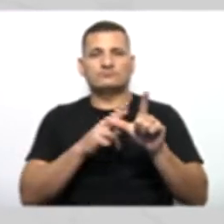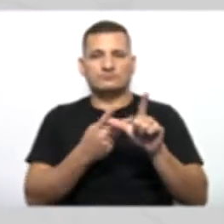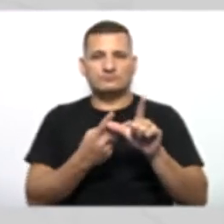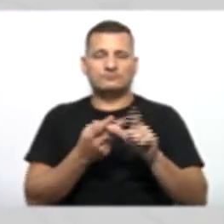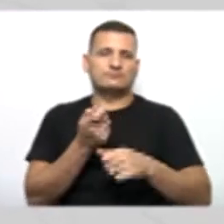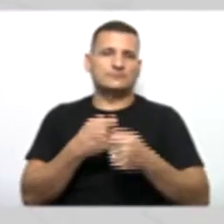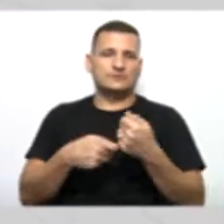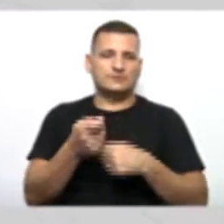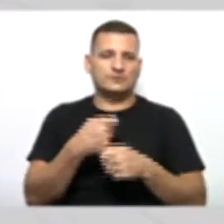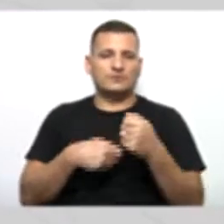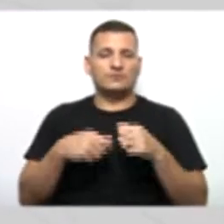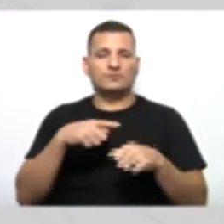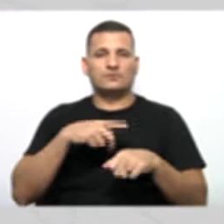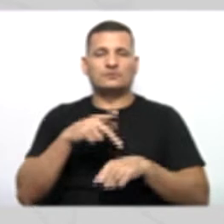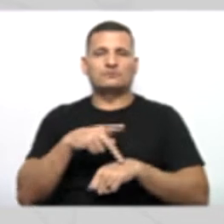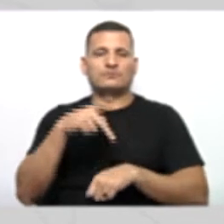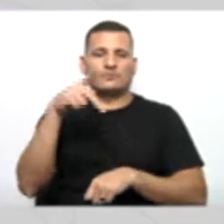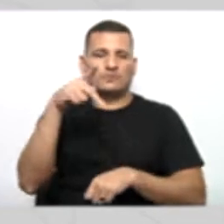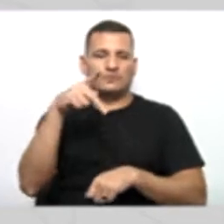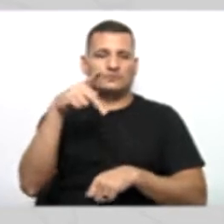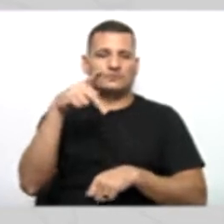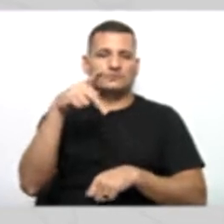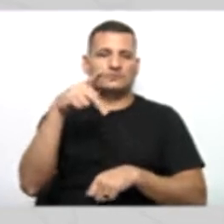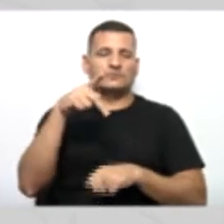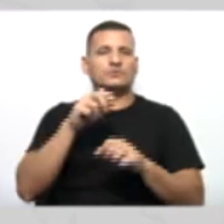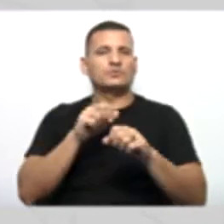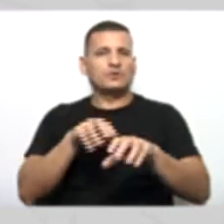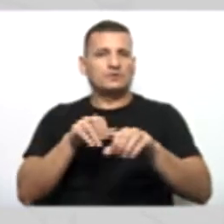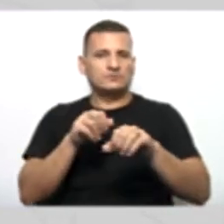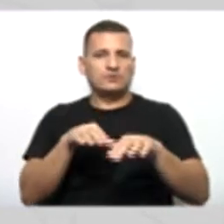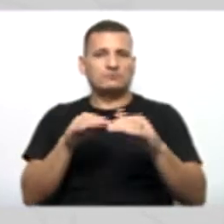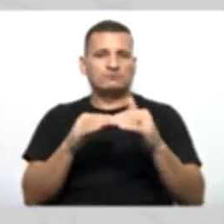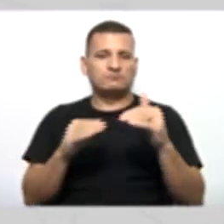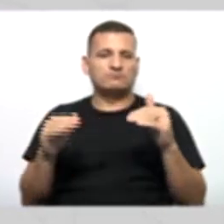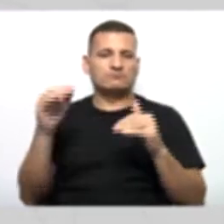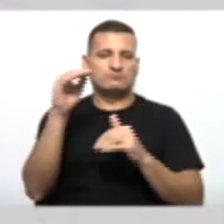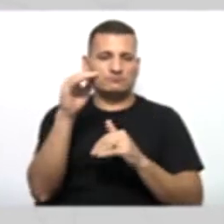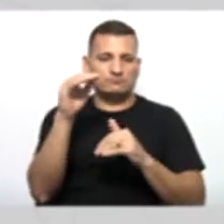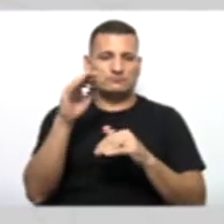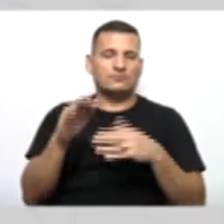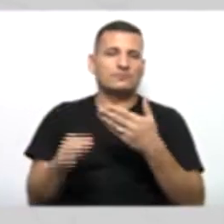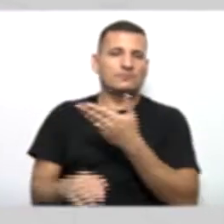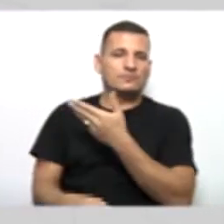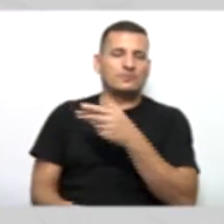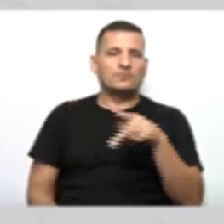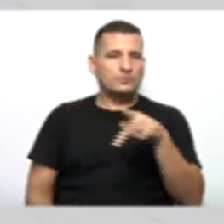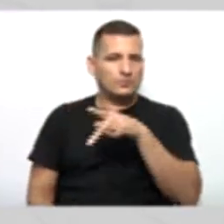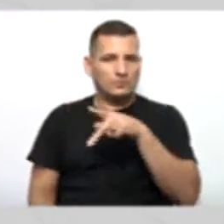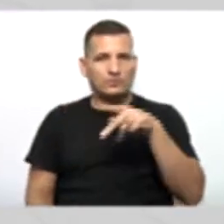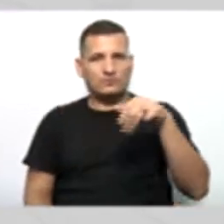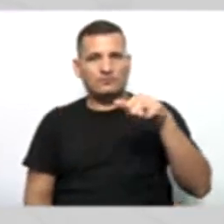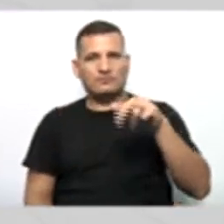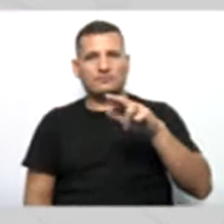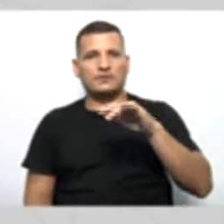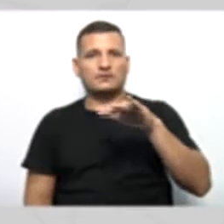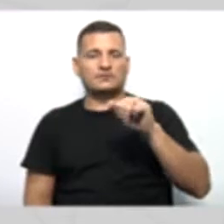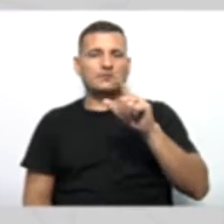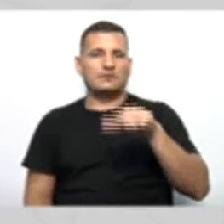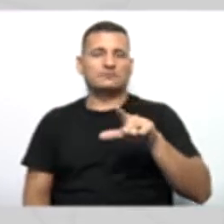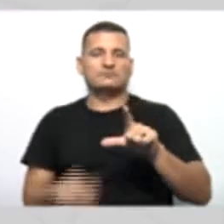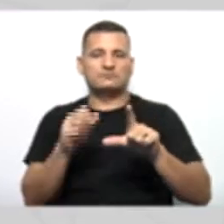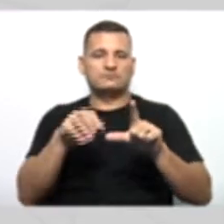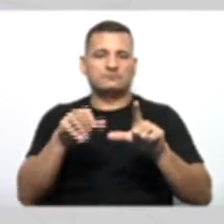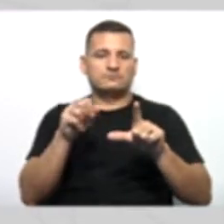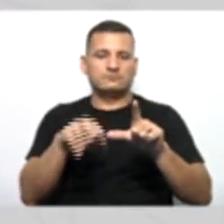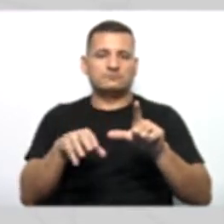tenho especialização em educação do ensino superior, e a professora Márcia, que ela é licenciada e bacharelada em